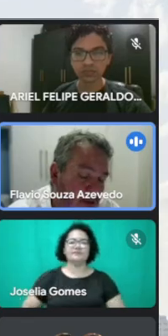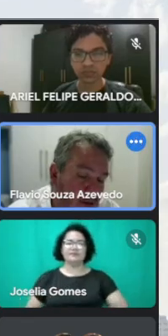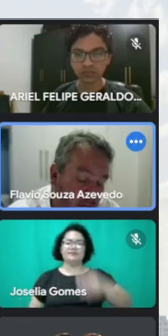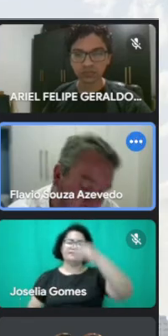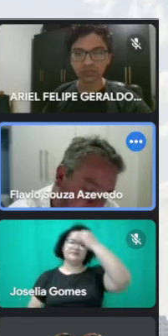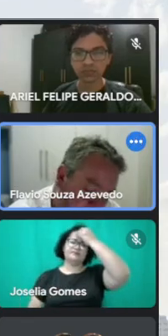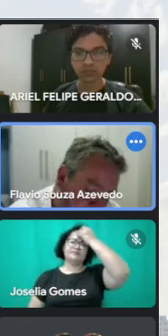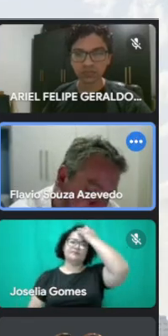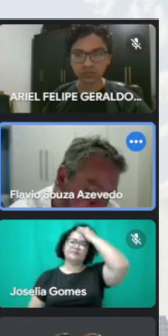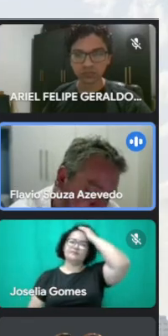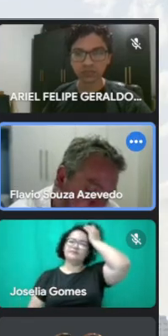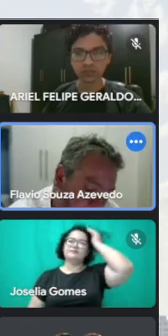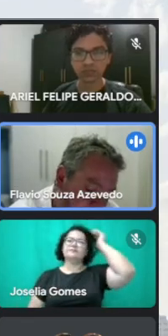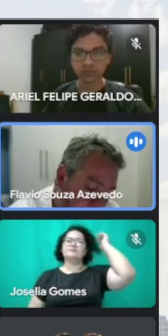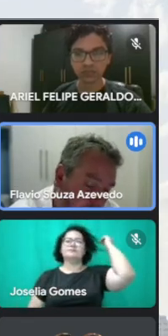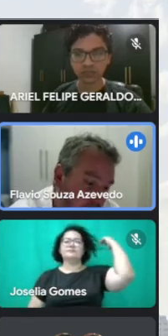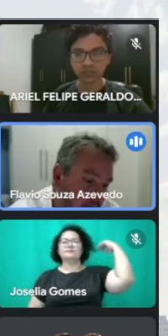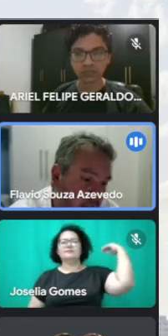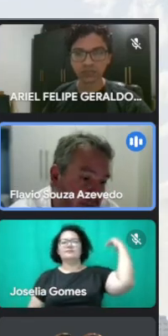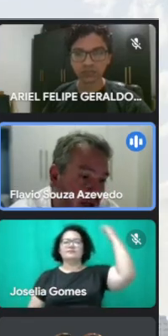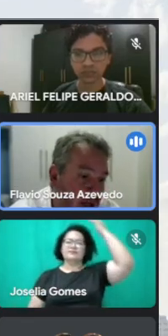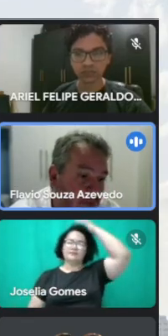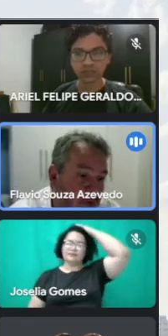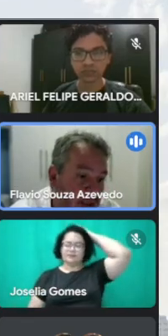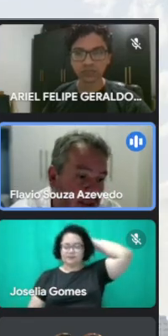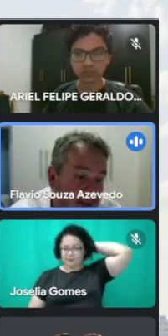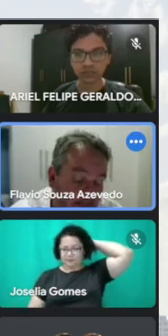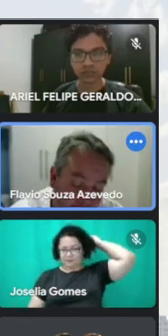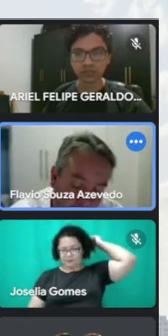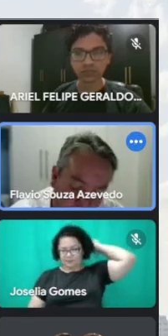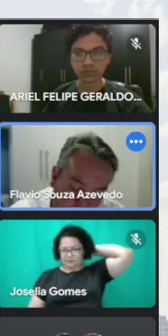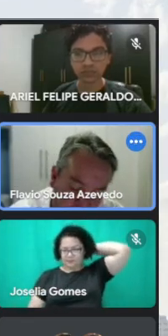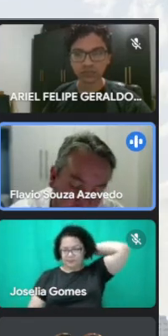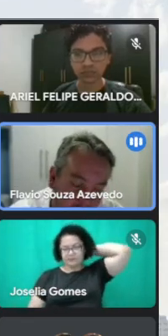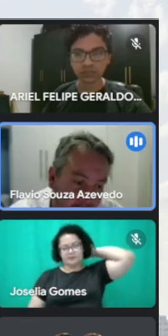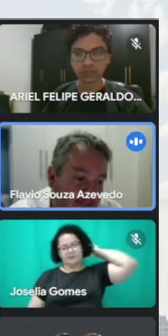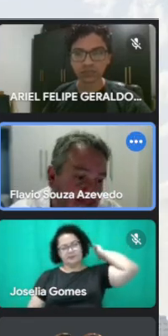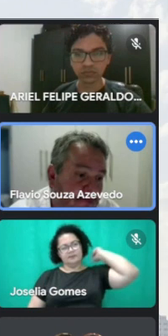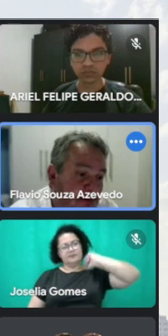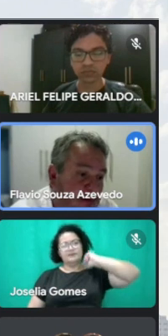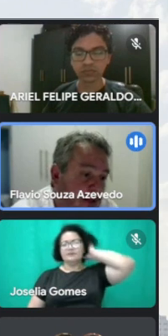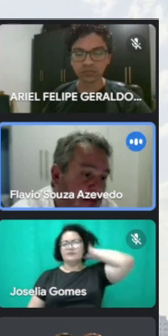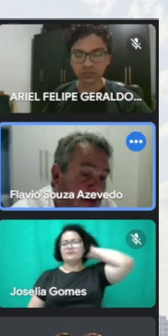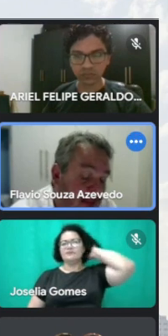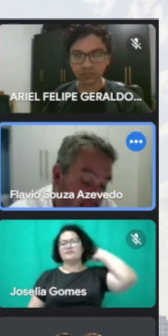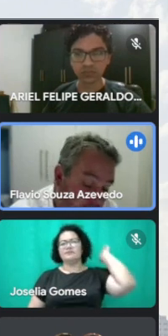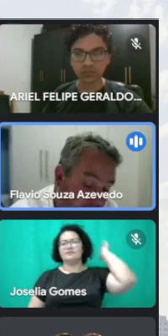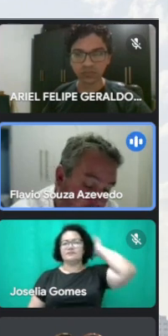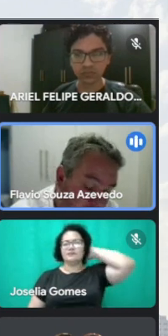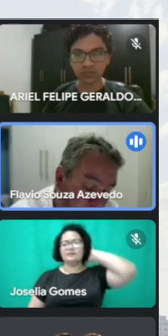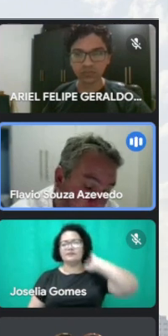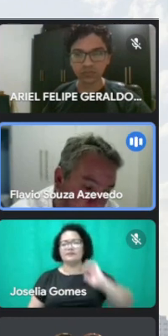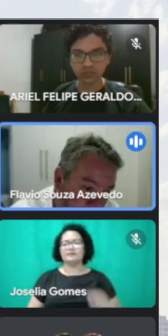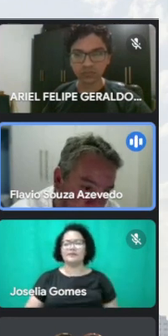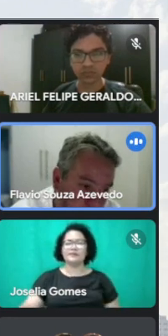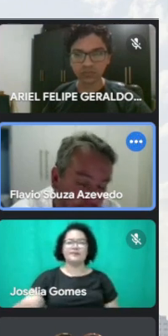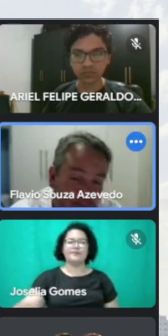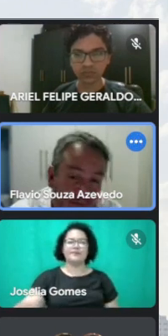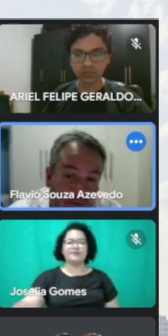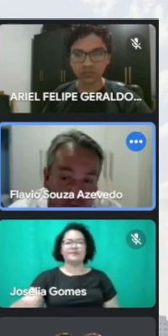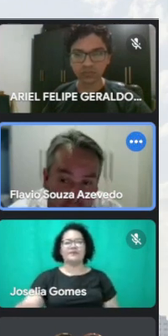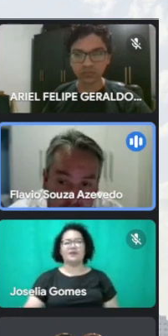né, dessa situação aí para poder entender, tá certo? Em